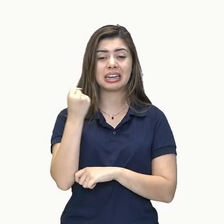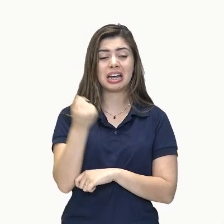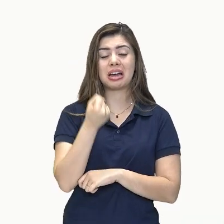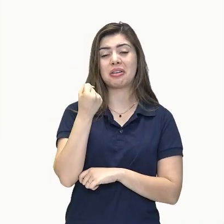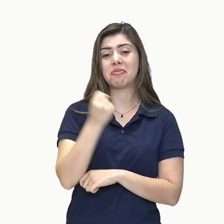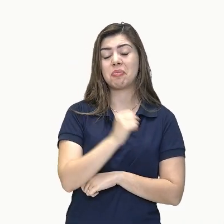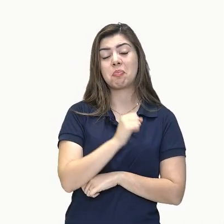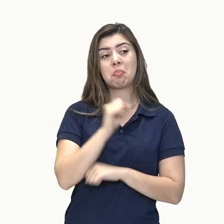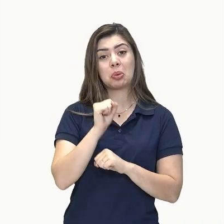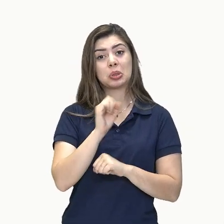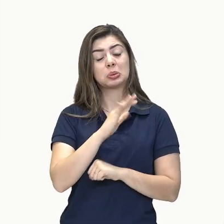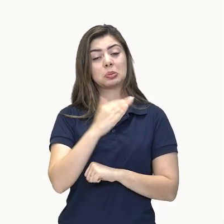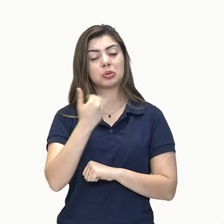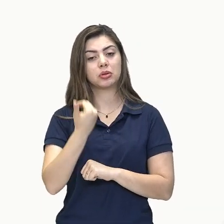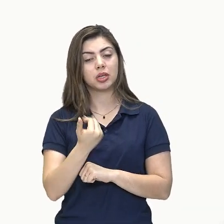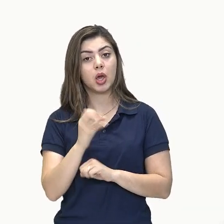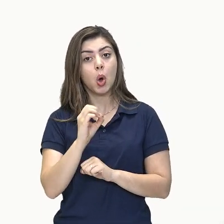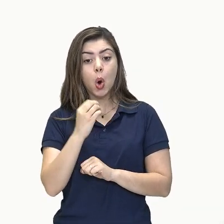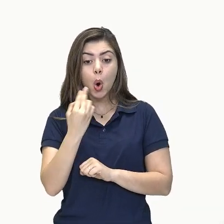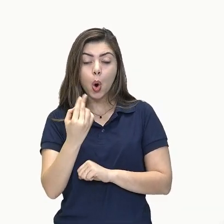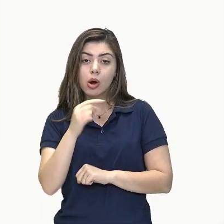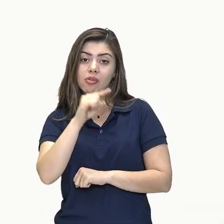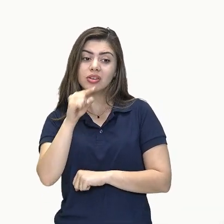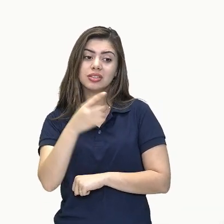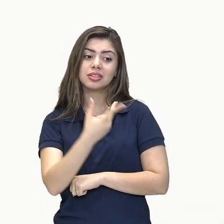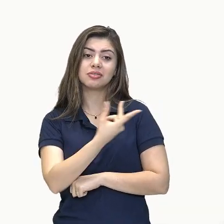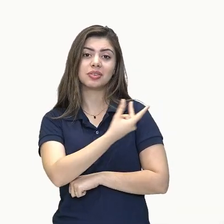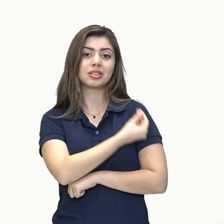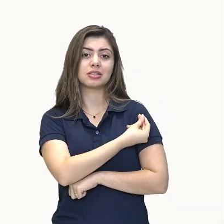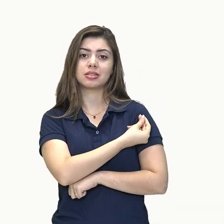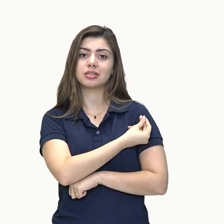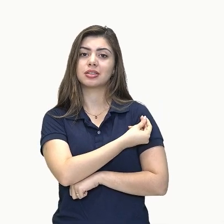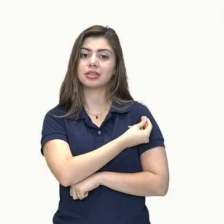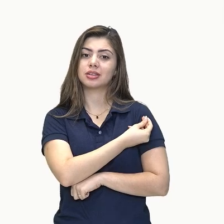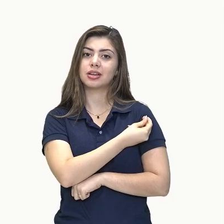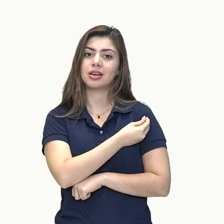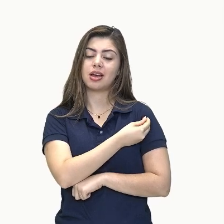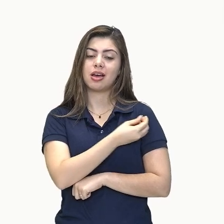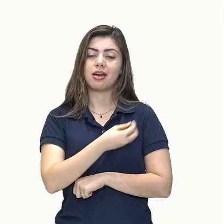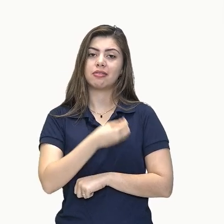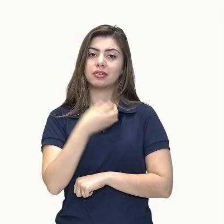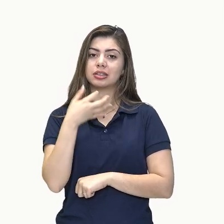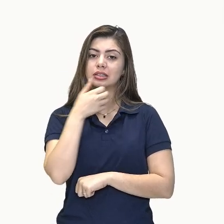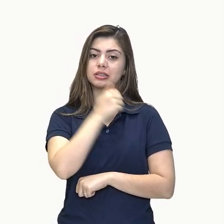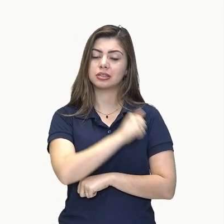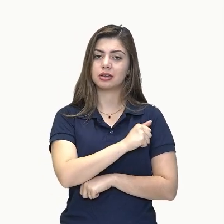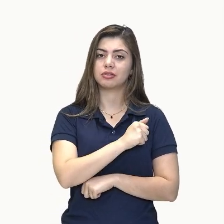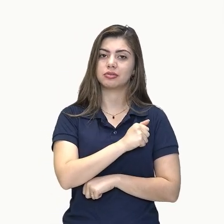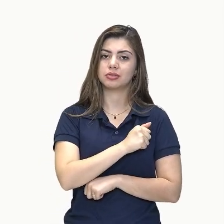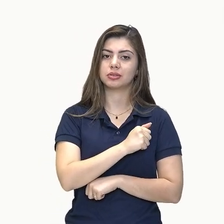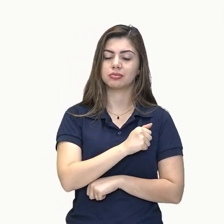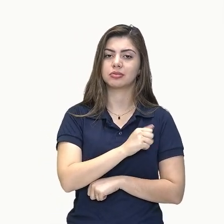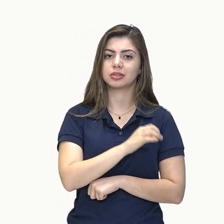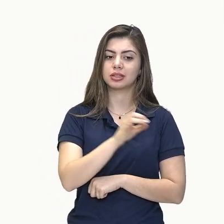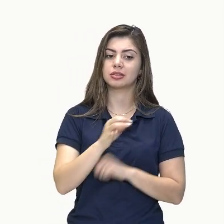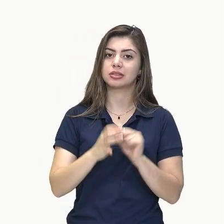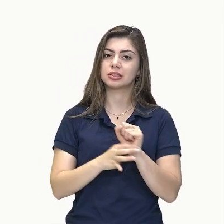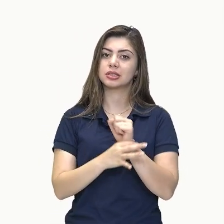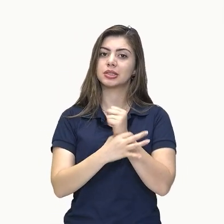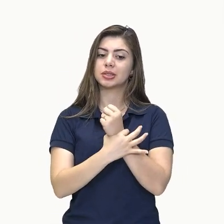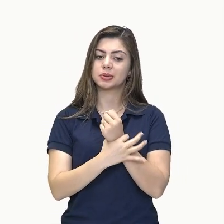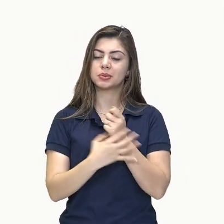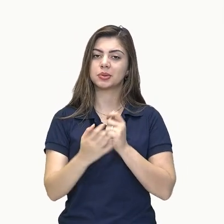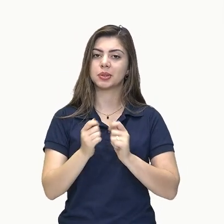ela oferece a mesma proteção, ou seja, você vai desenvolver a mesma imunização, a mesma imunidade, só que de forma segura e